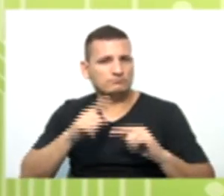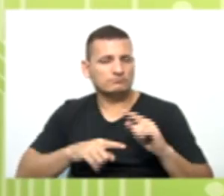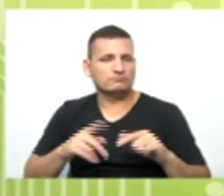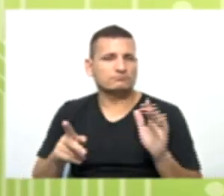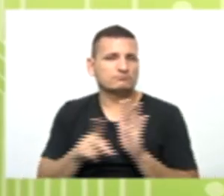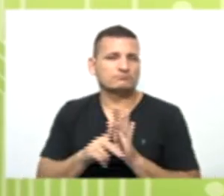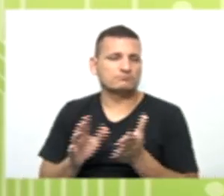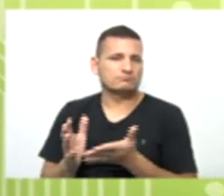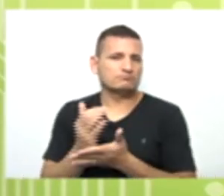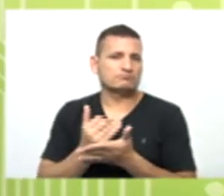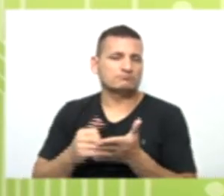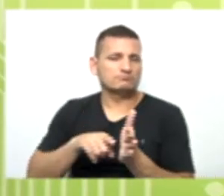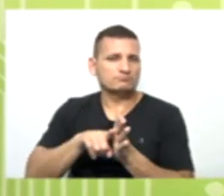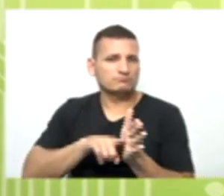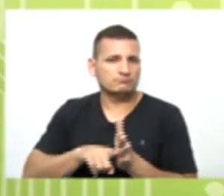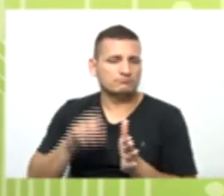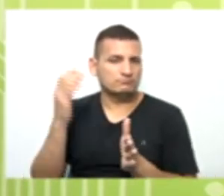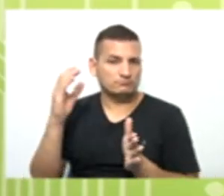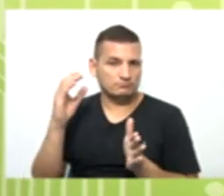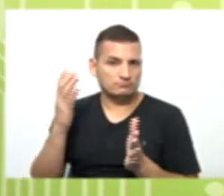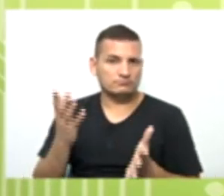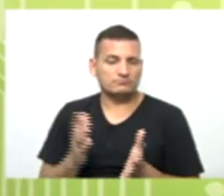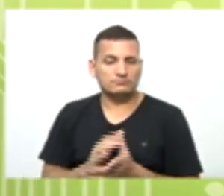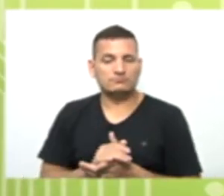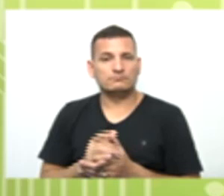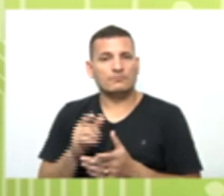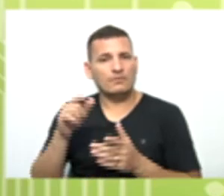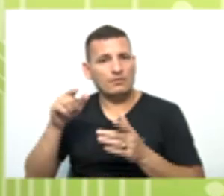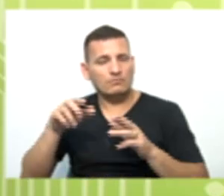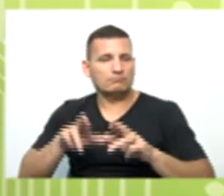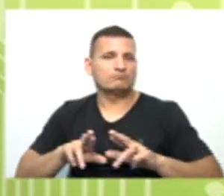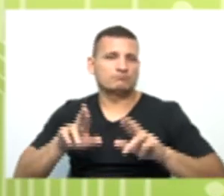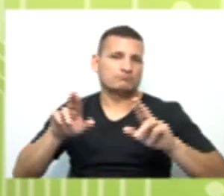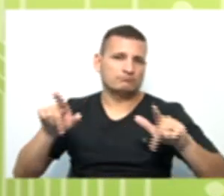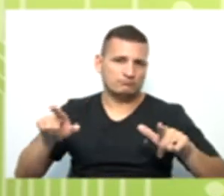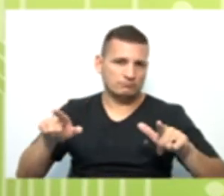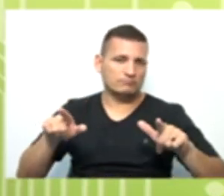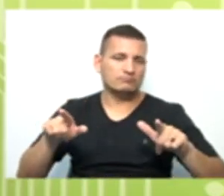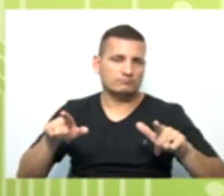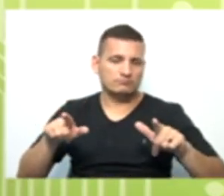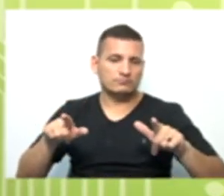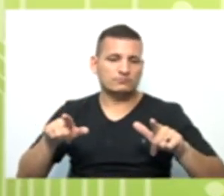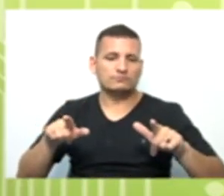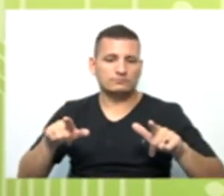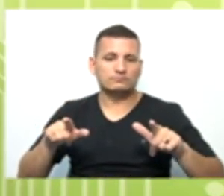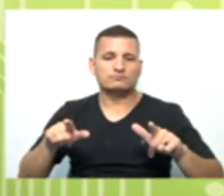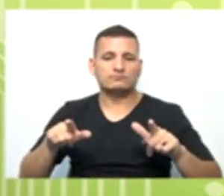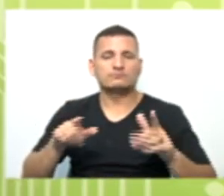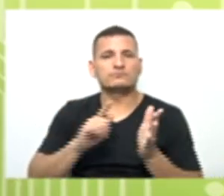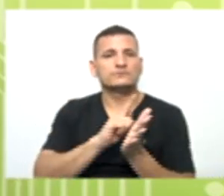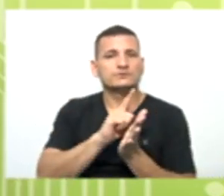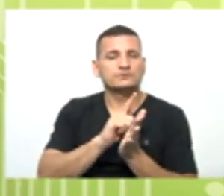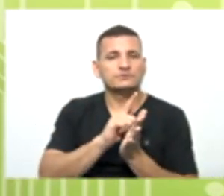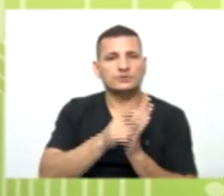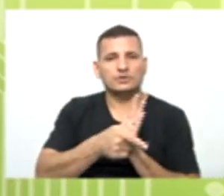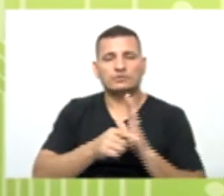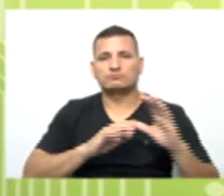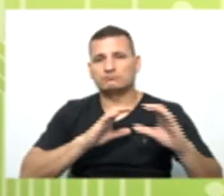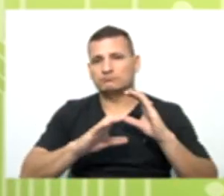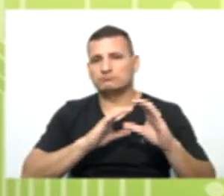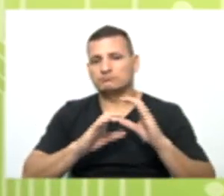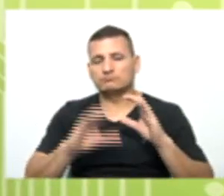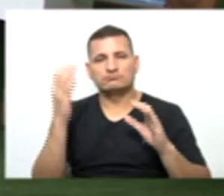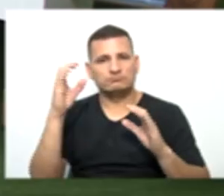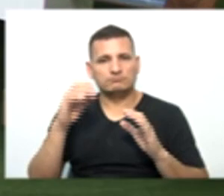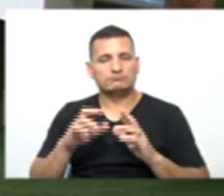dados na pesquisa científica, que é diferente do gênero de comunicação científica, não